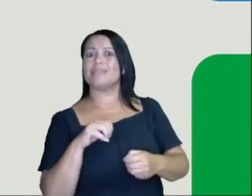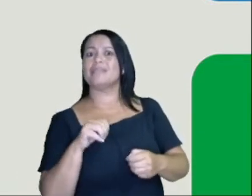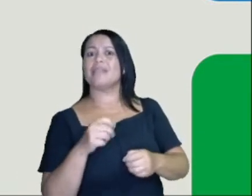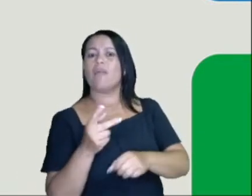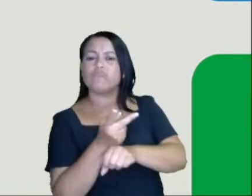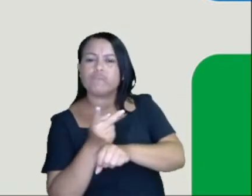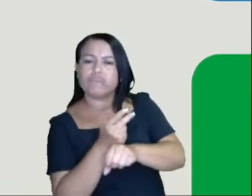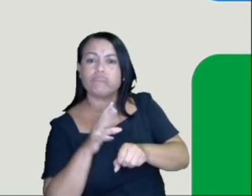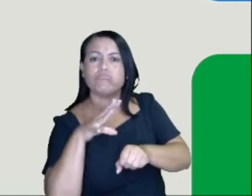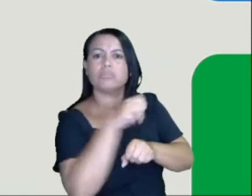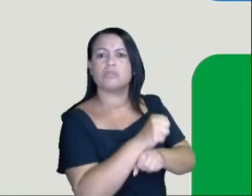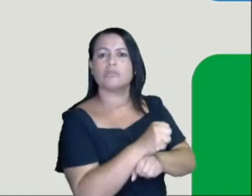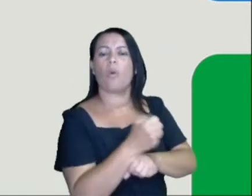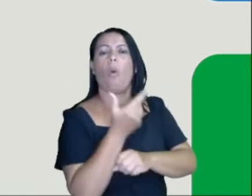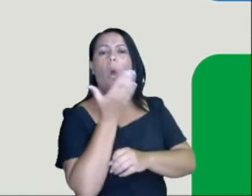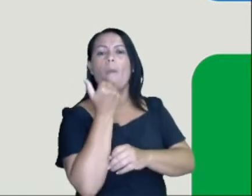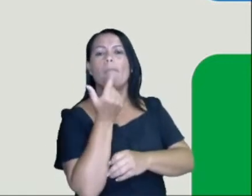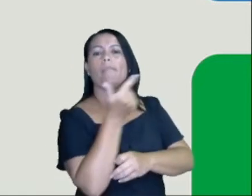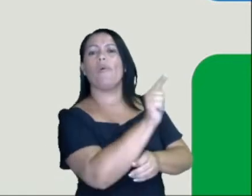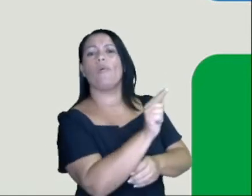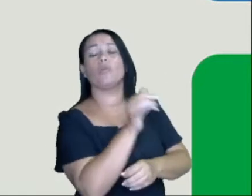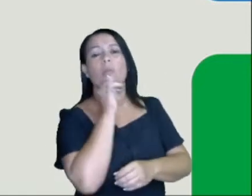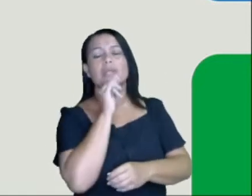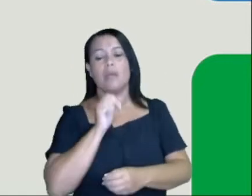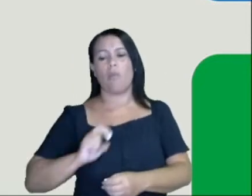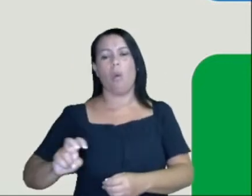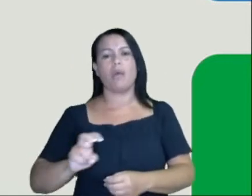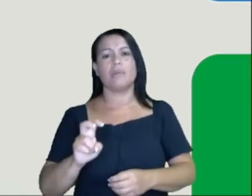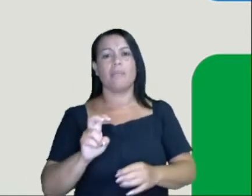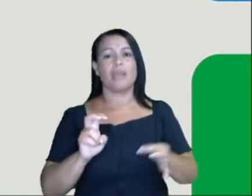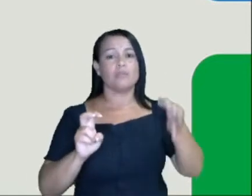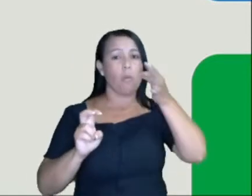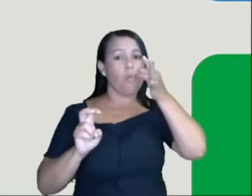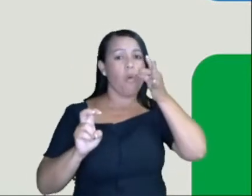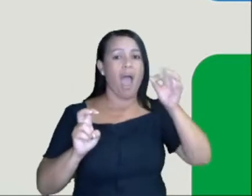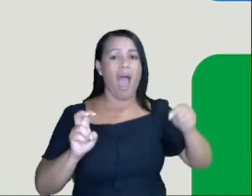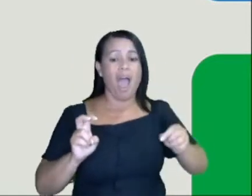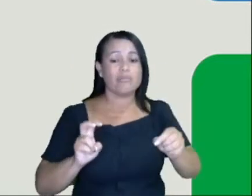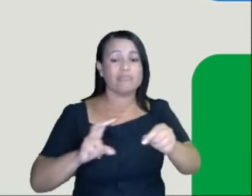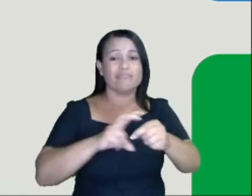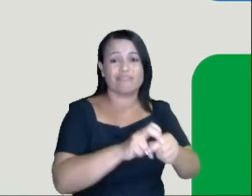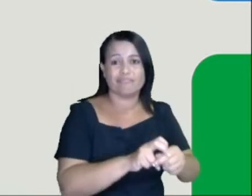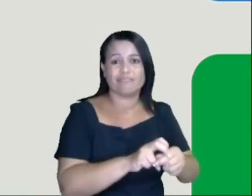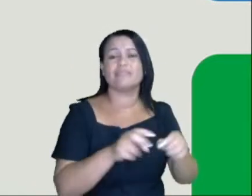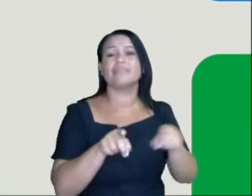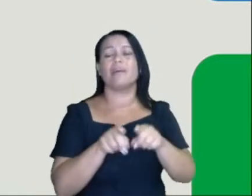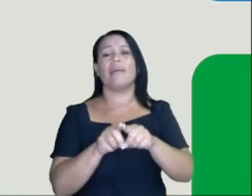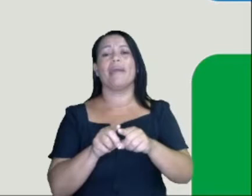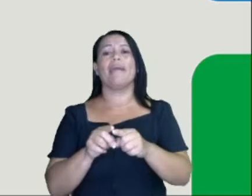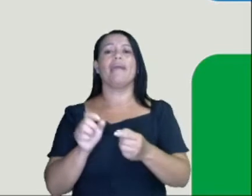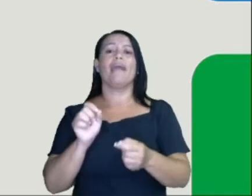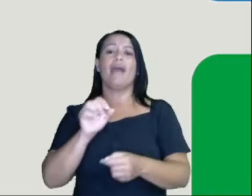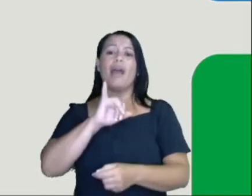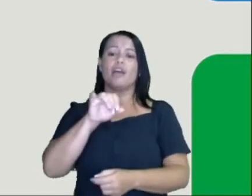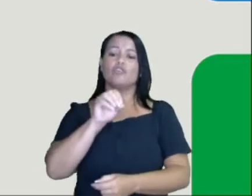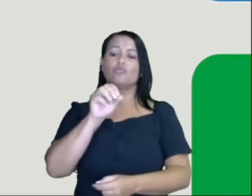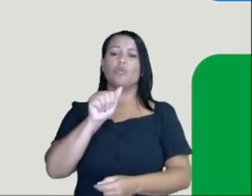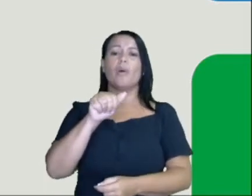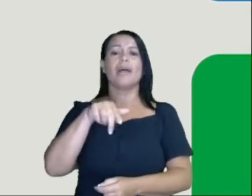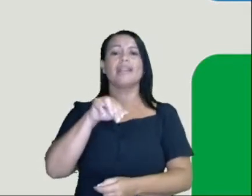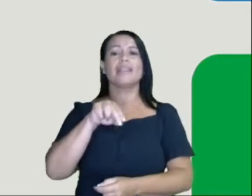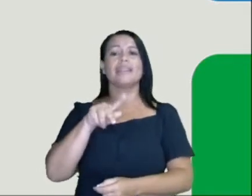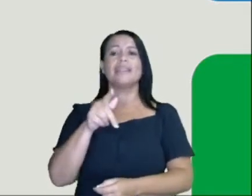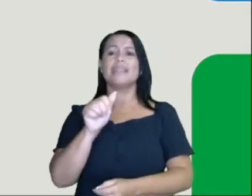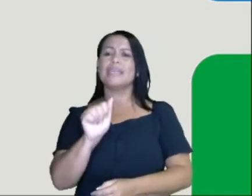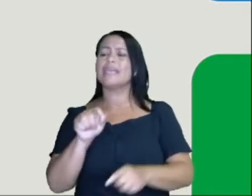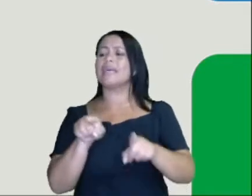alimenta. Então, no caso da serpente, o rato, é a joaninha e os pulgões. Quando a joaninha se